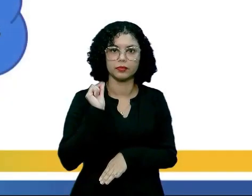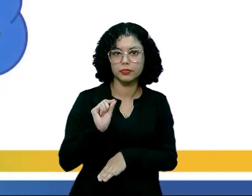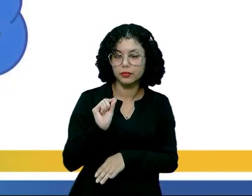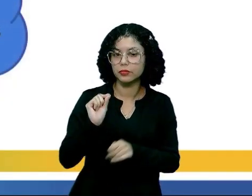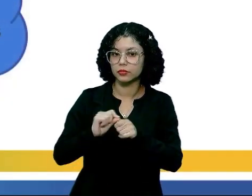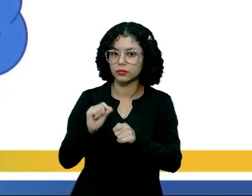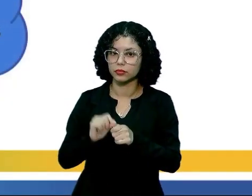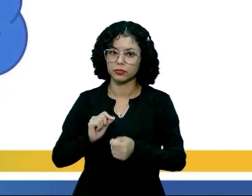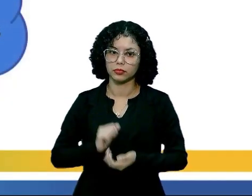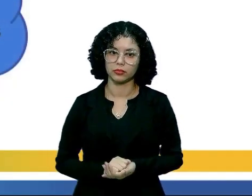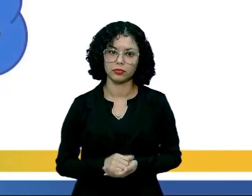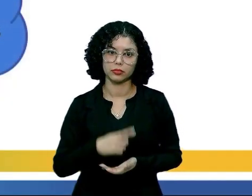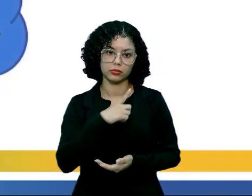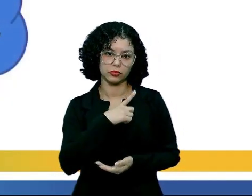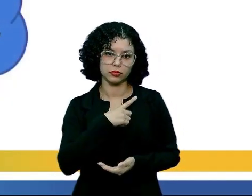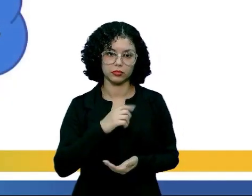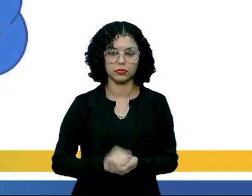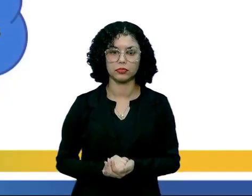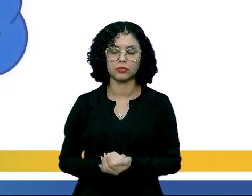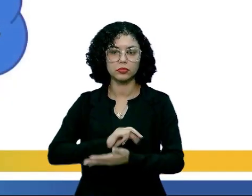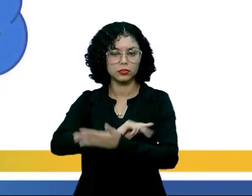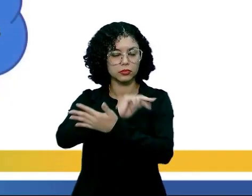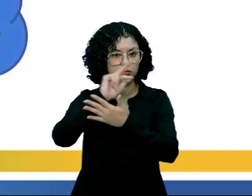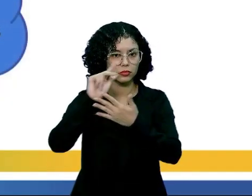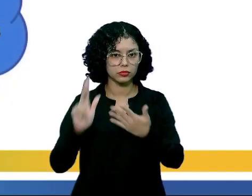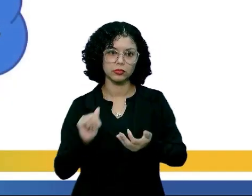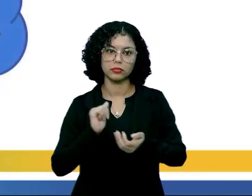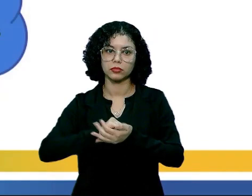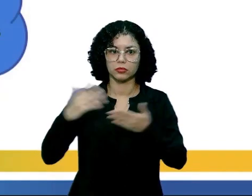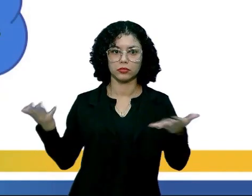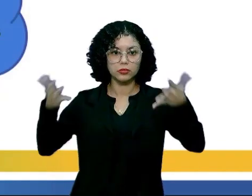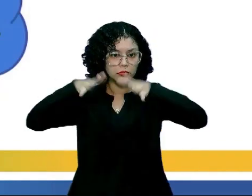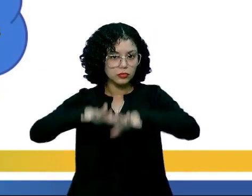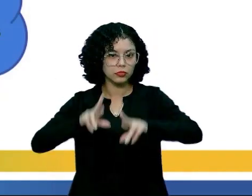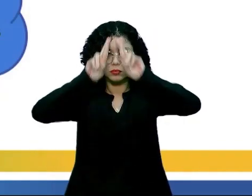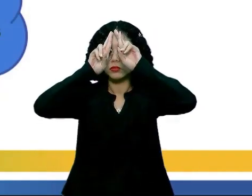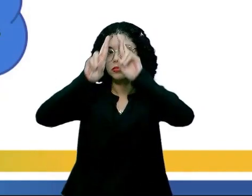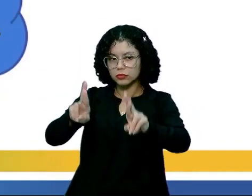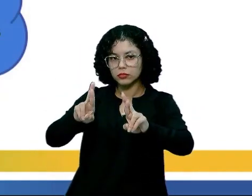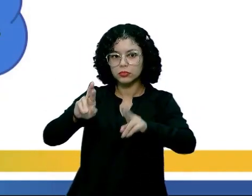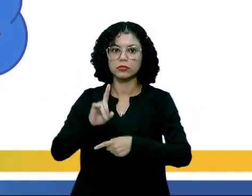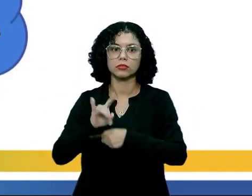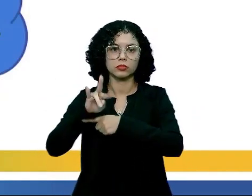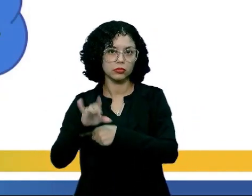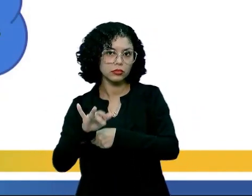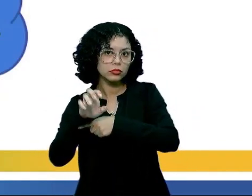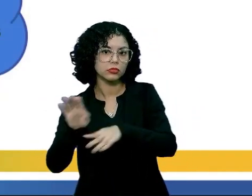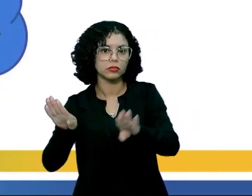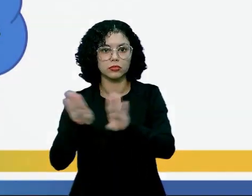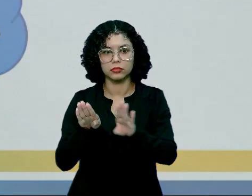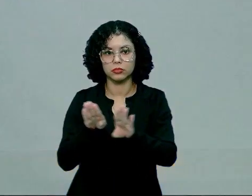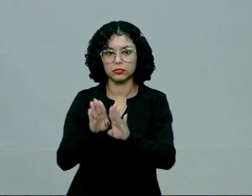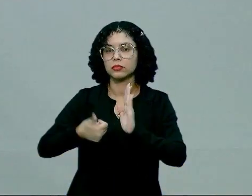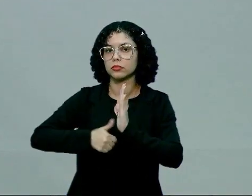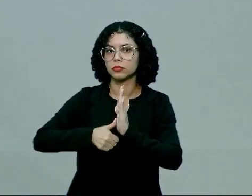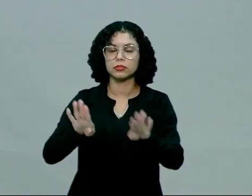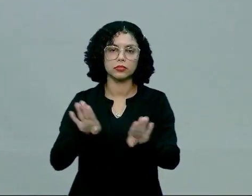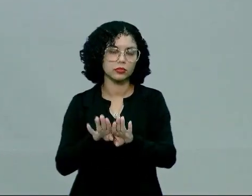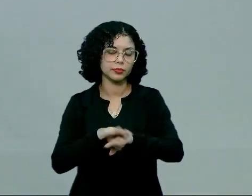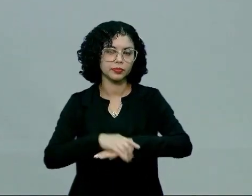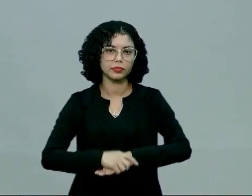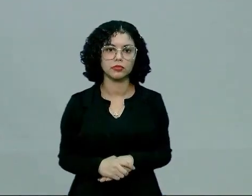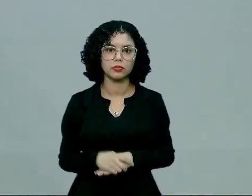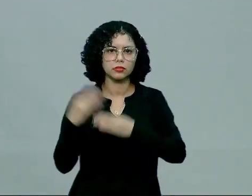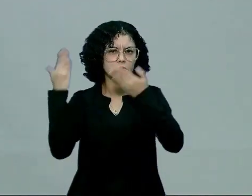quê vamos ter uma diversidade inclusão respeito ludicidade e identidade